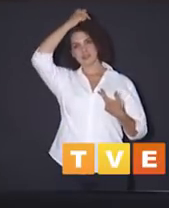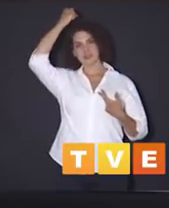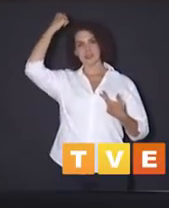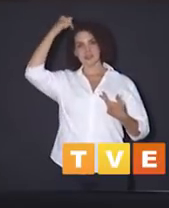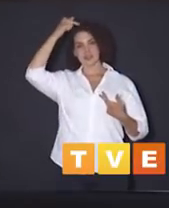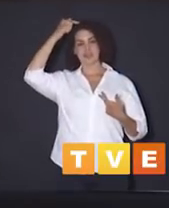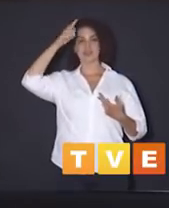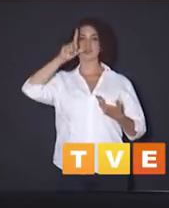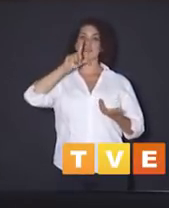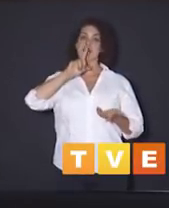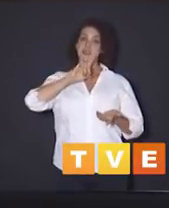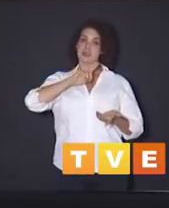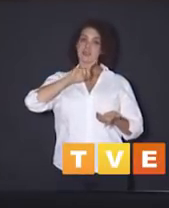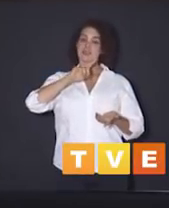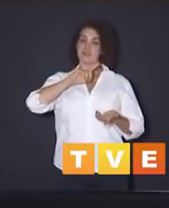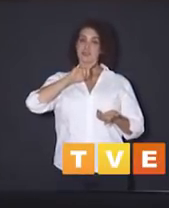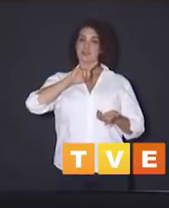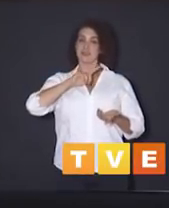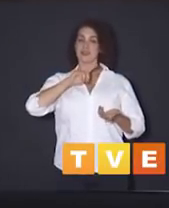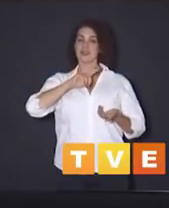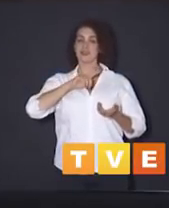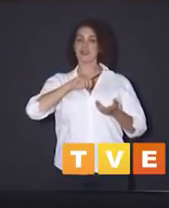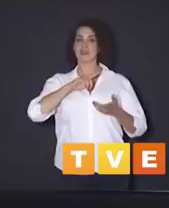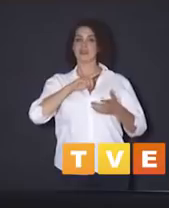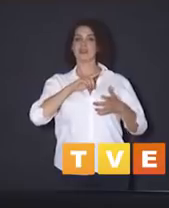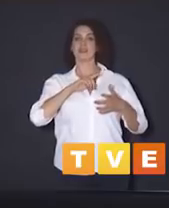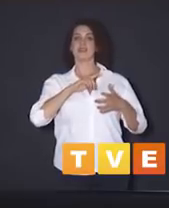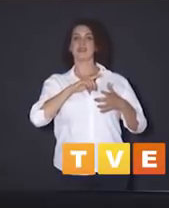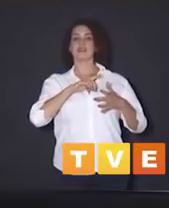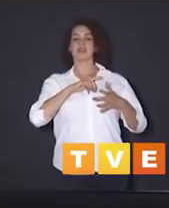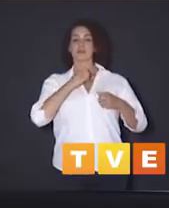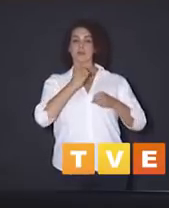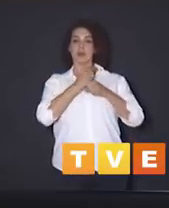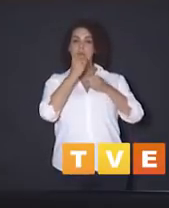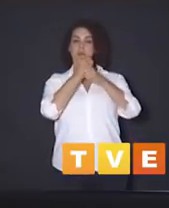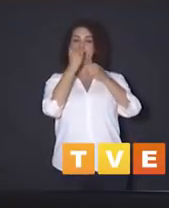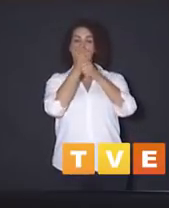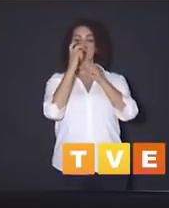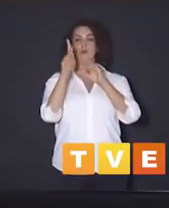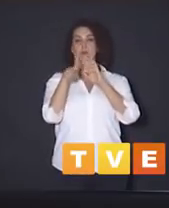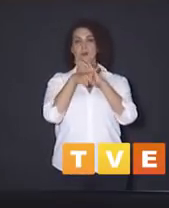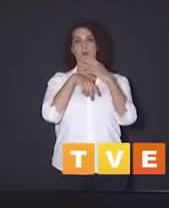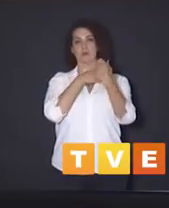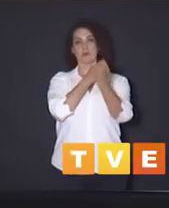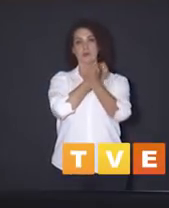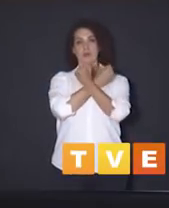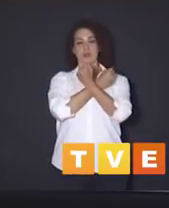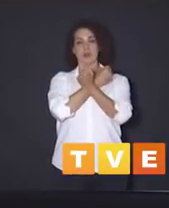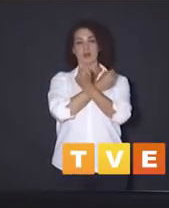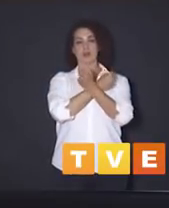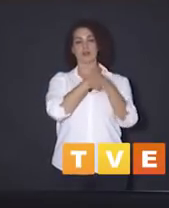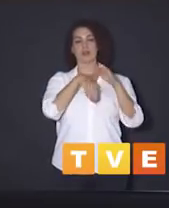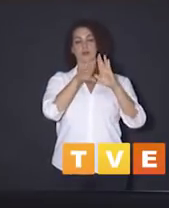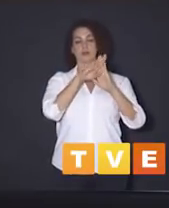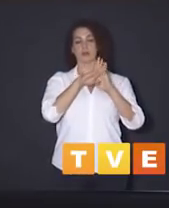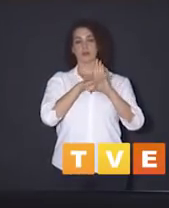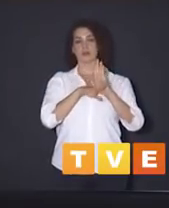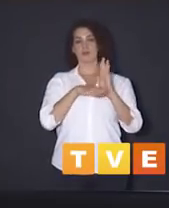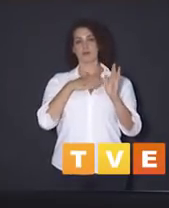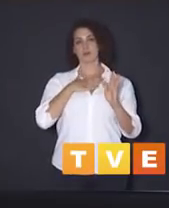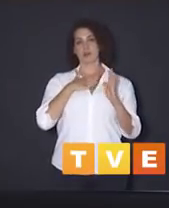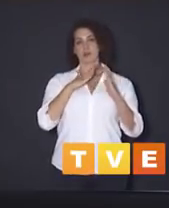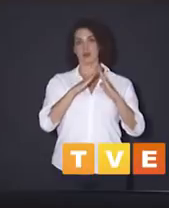tem empreendimentos habitacionais da caixa muitos do programa minha casa minha vida